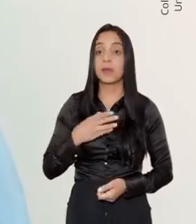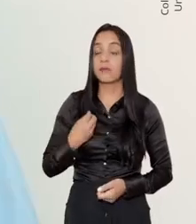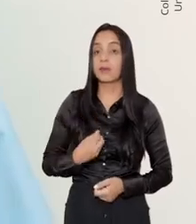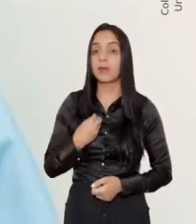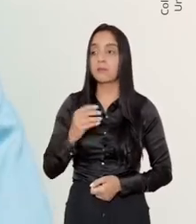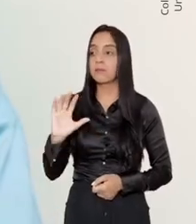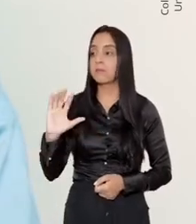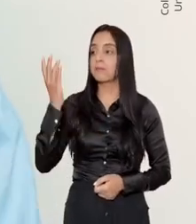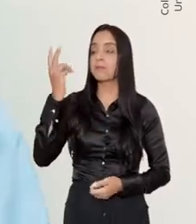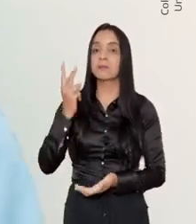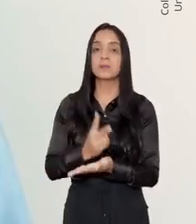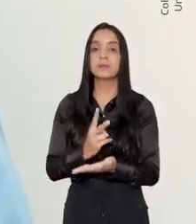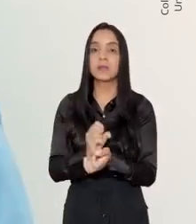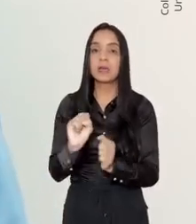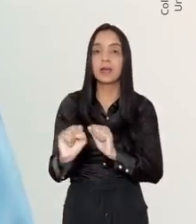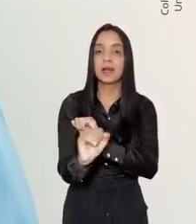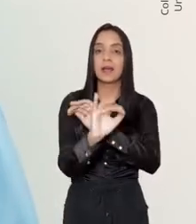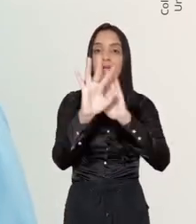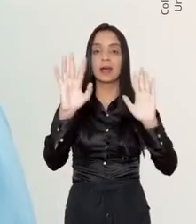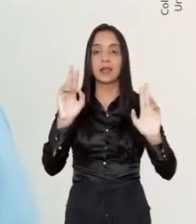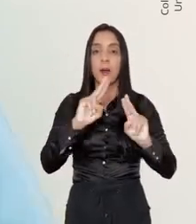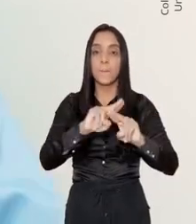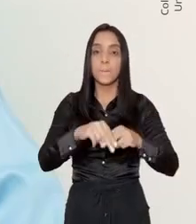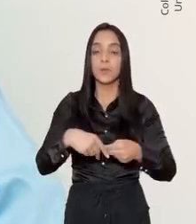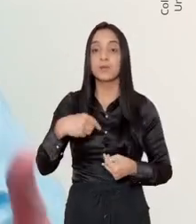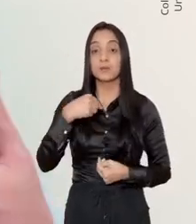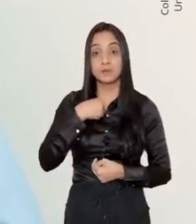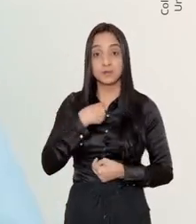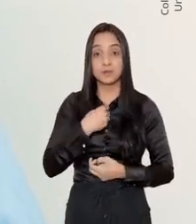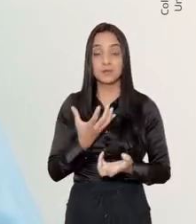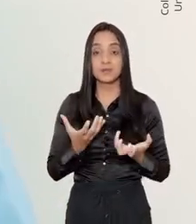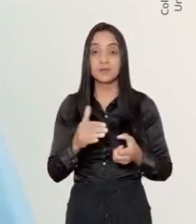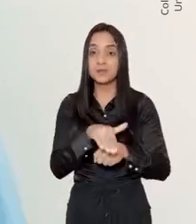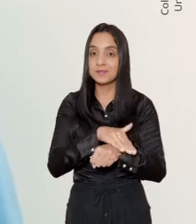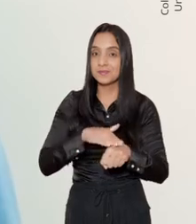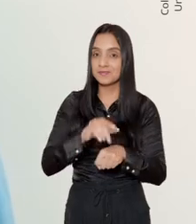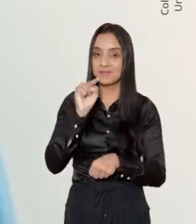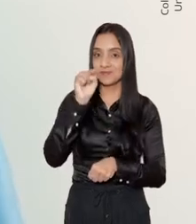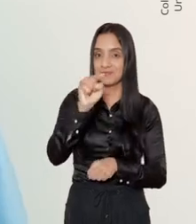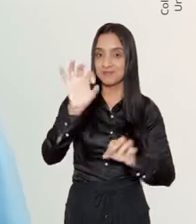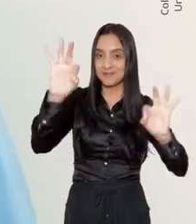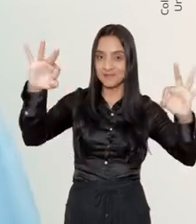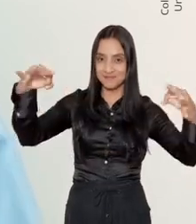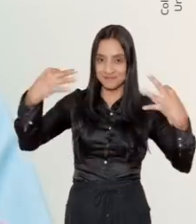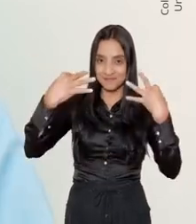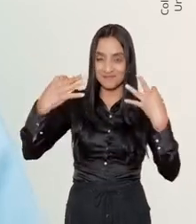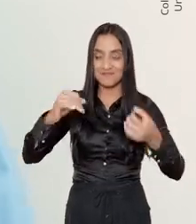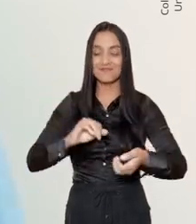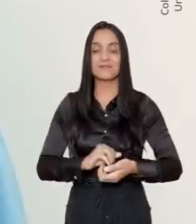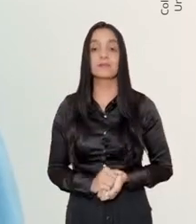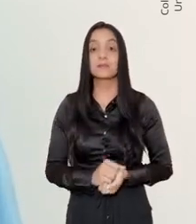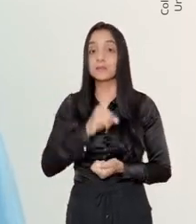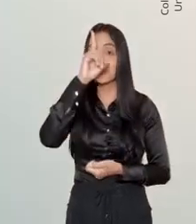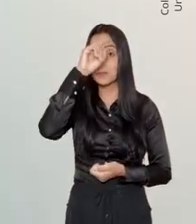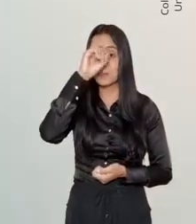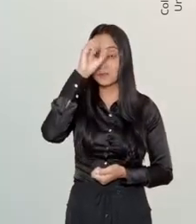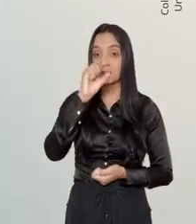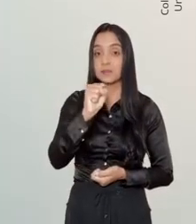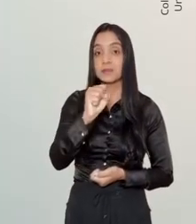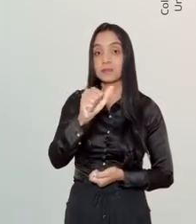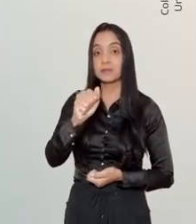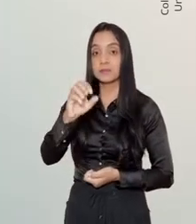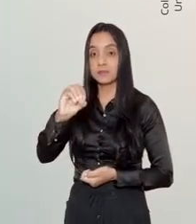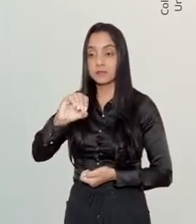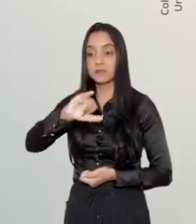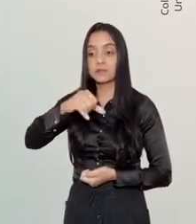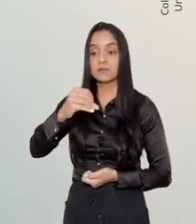Na minha vida, as coisas sempre foram muito claras. Por isso, eu, Renzo, quero ter uma conversa com você que me escuta. O